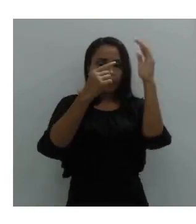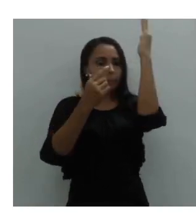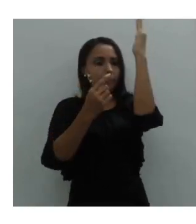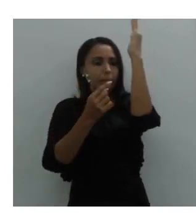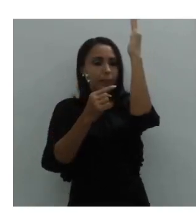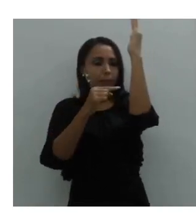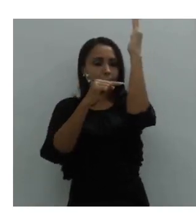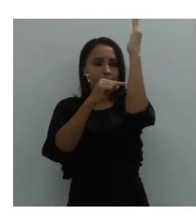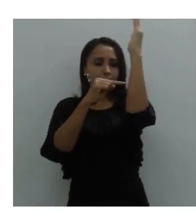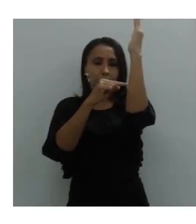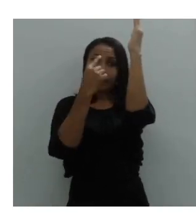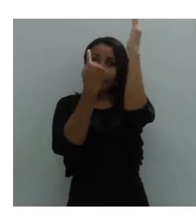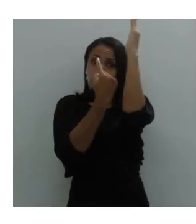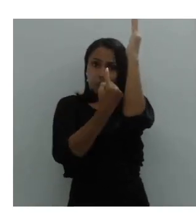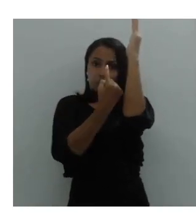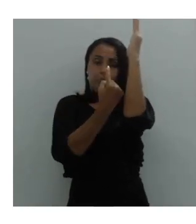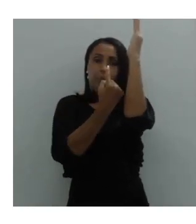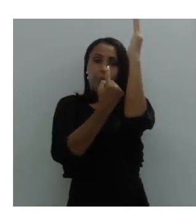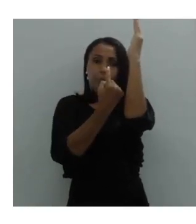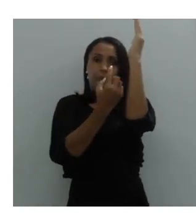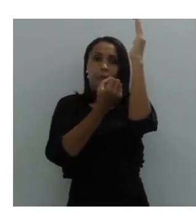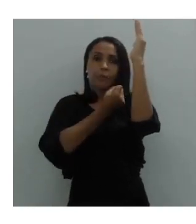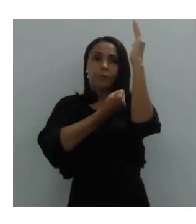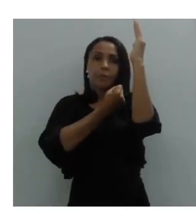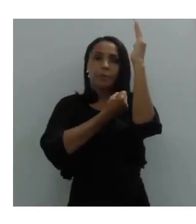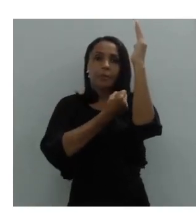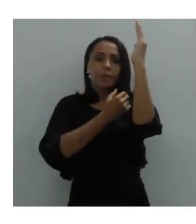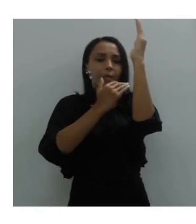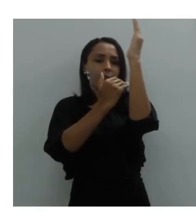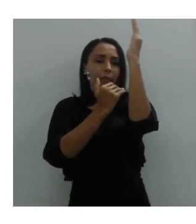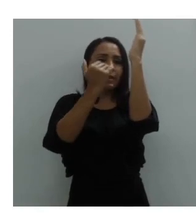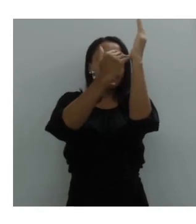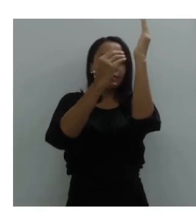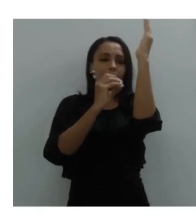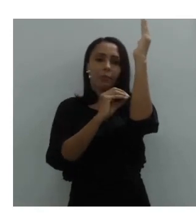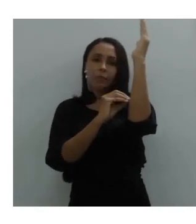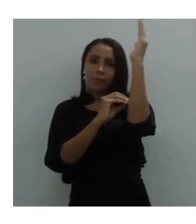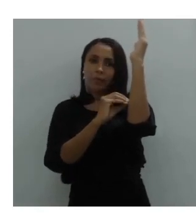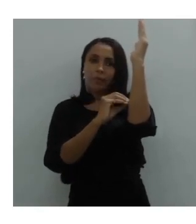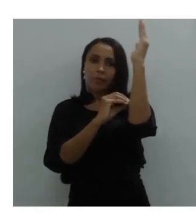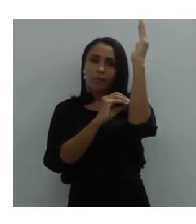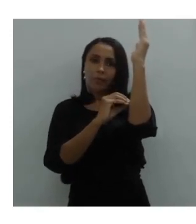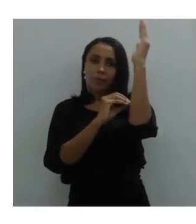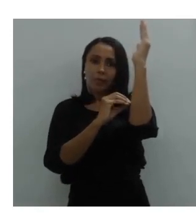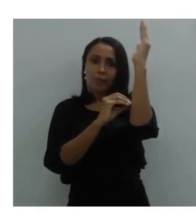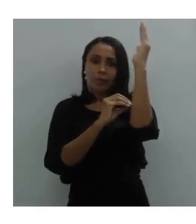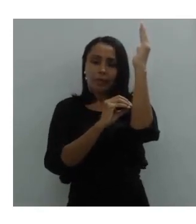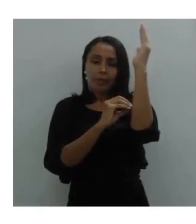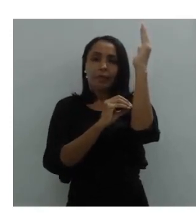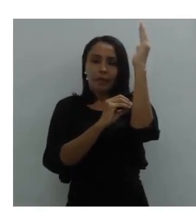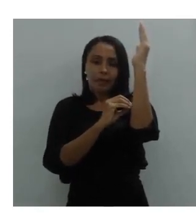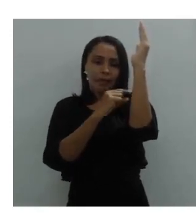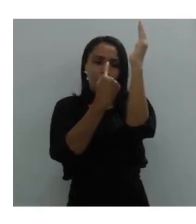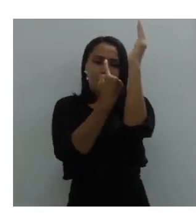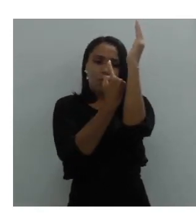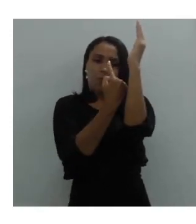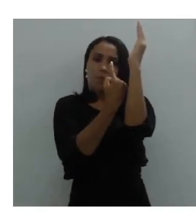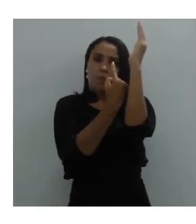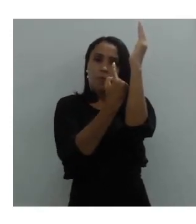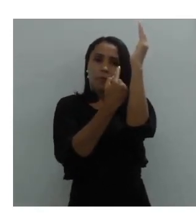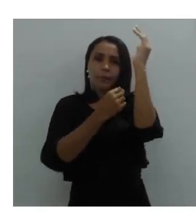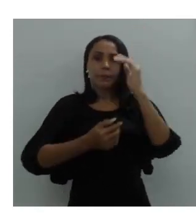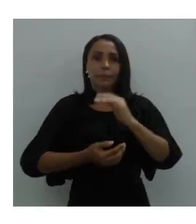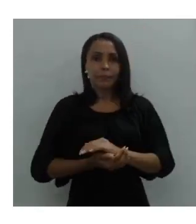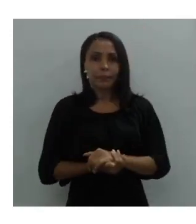dos y, o número positivo é acima do zero, ou seja, um número depois do zero, que seria o número 1.